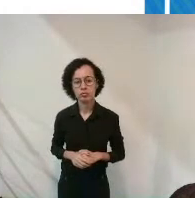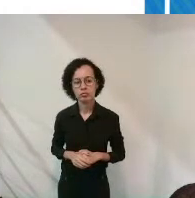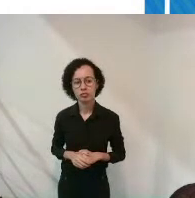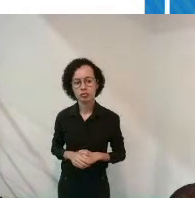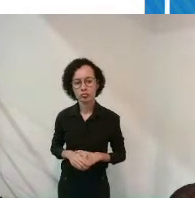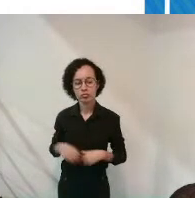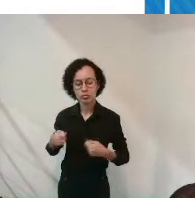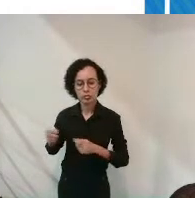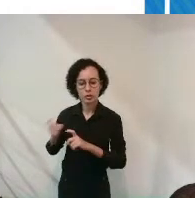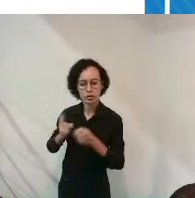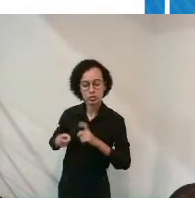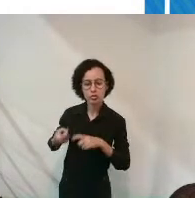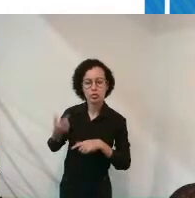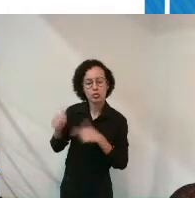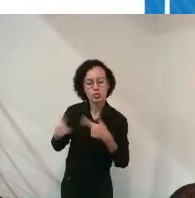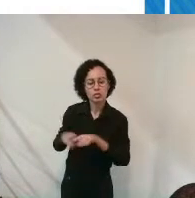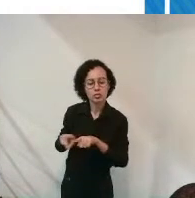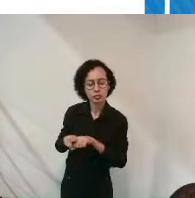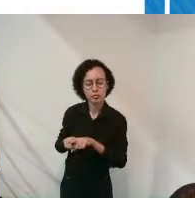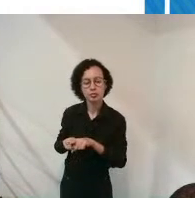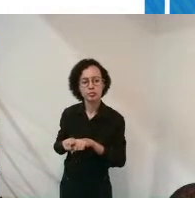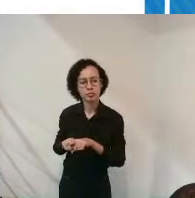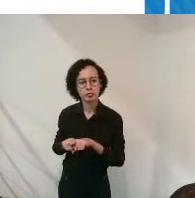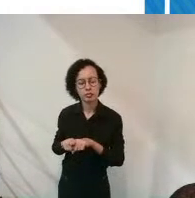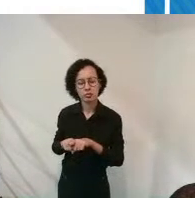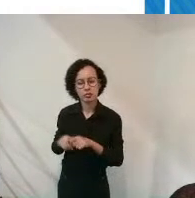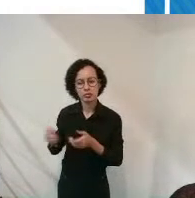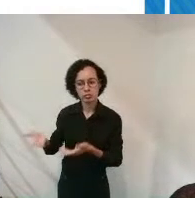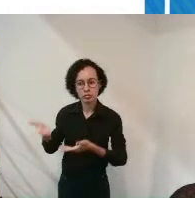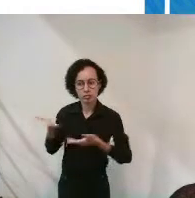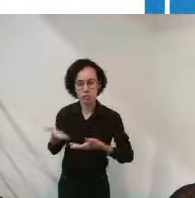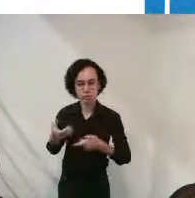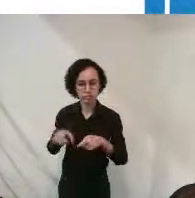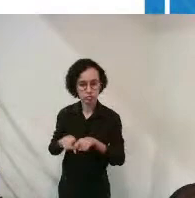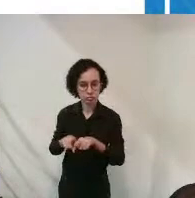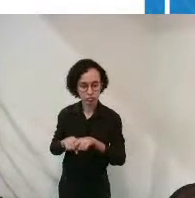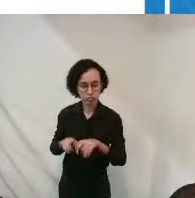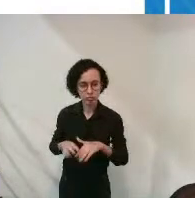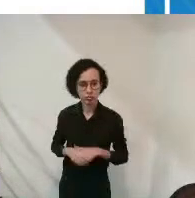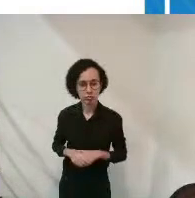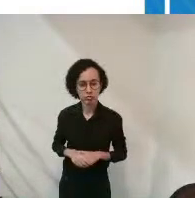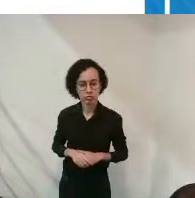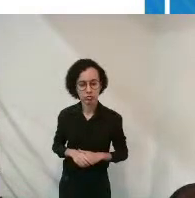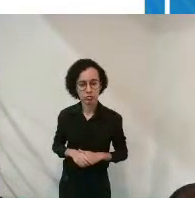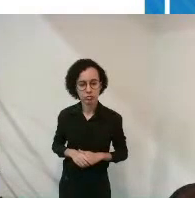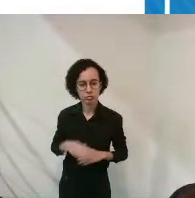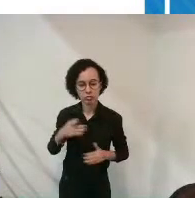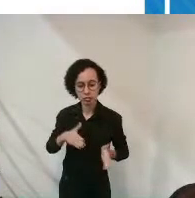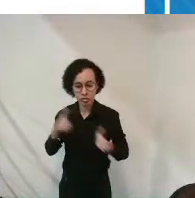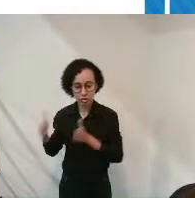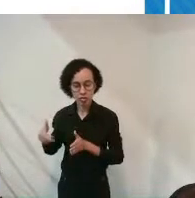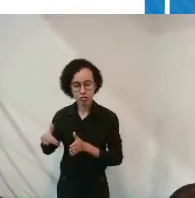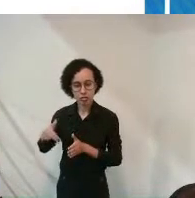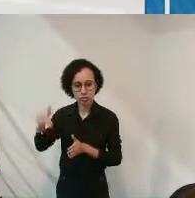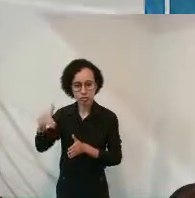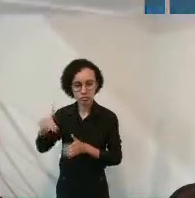E outra situação também é convidando também, eu falando de lá, do lado do norte,